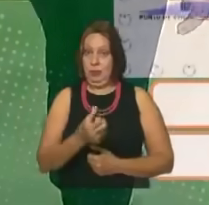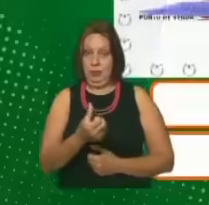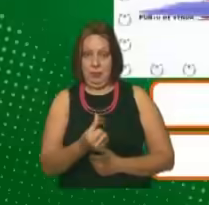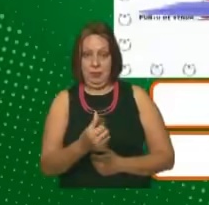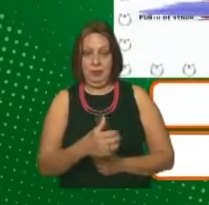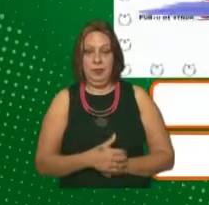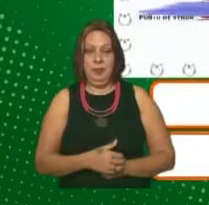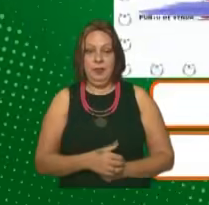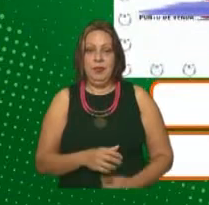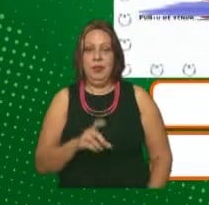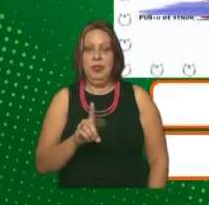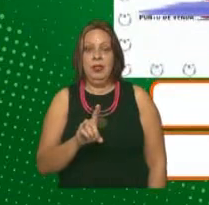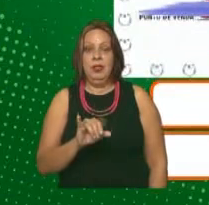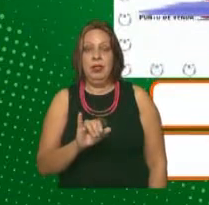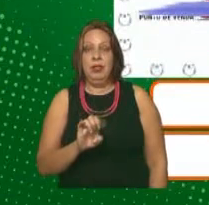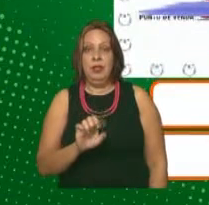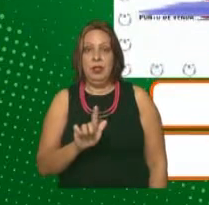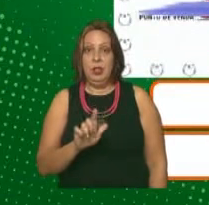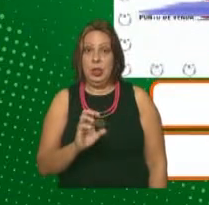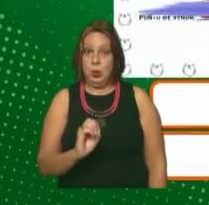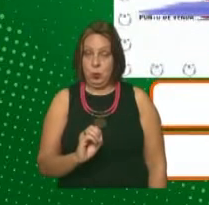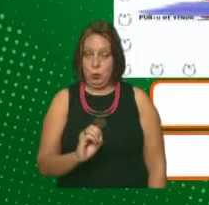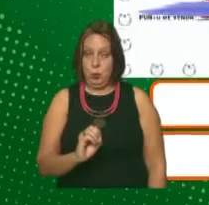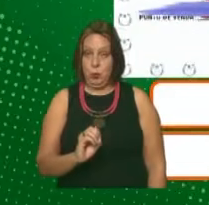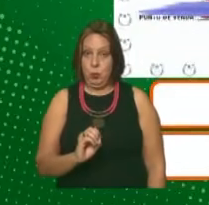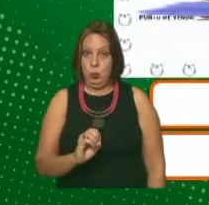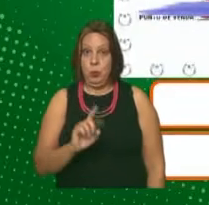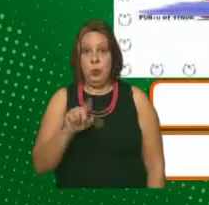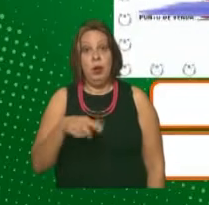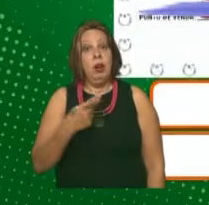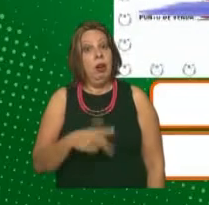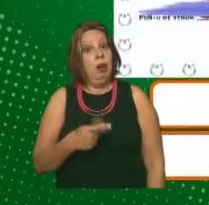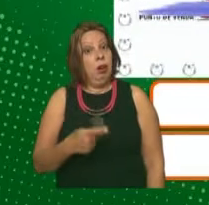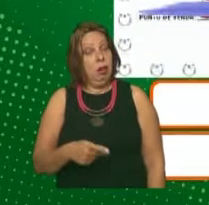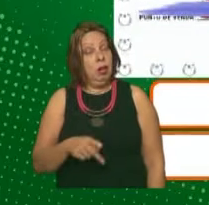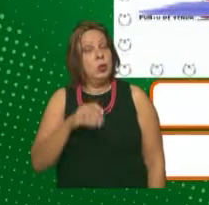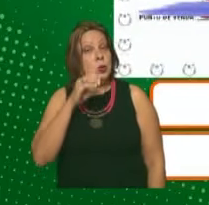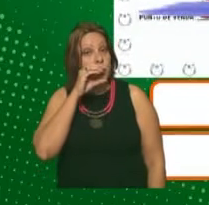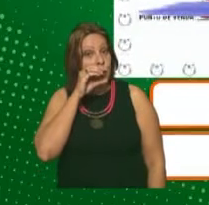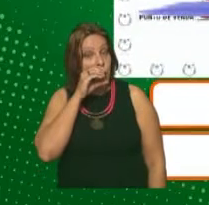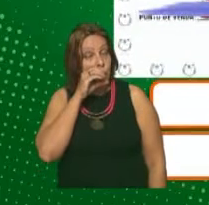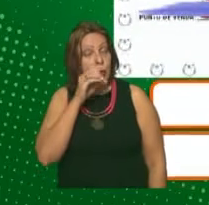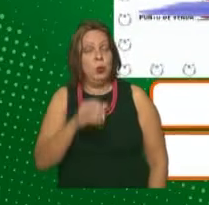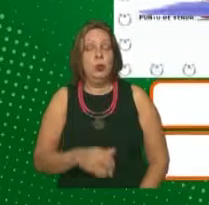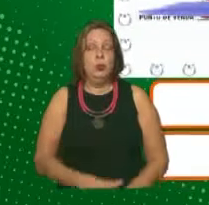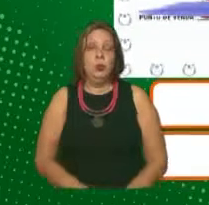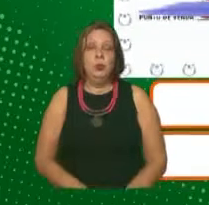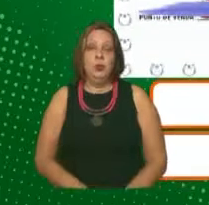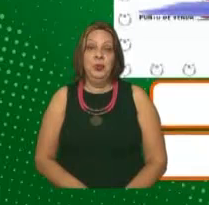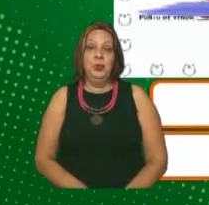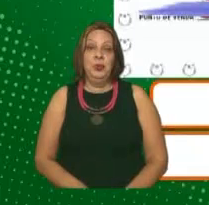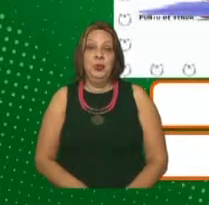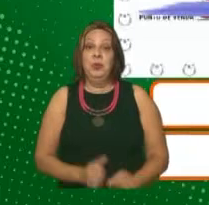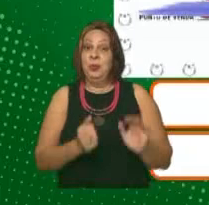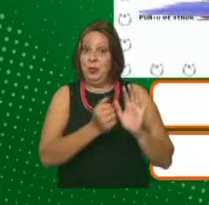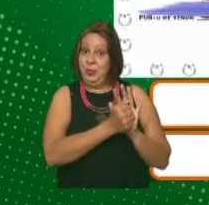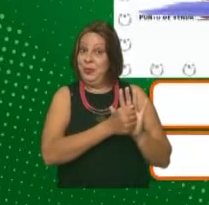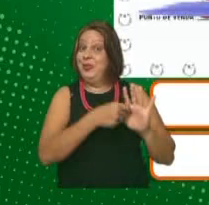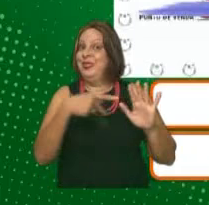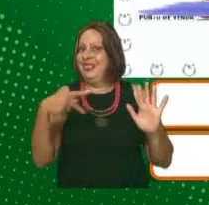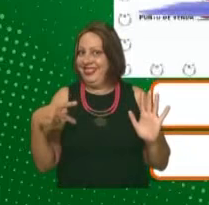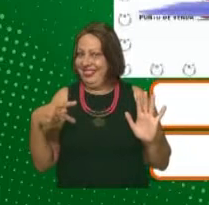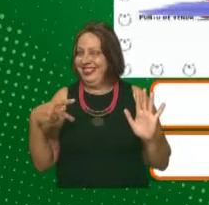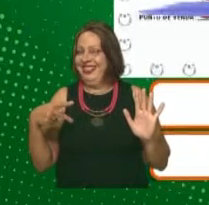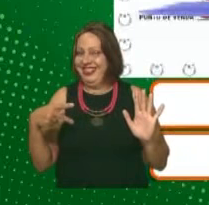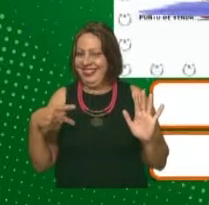310656. Diego Roberto dos Santos, é do João Alves Filho, Nossa Senhora do Socorro, adquiriu aí, ó, pelo